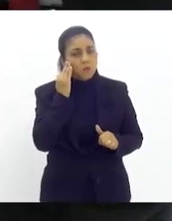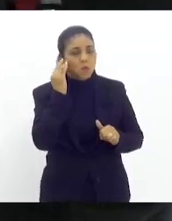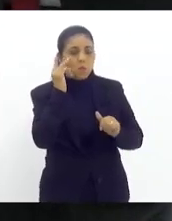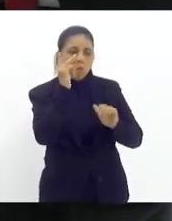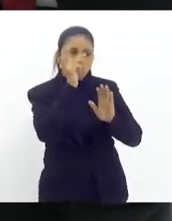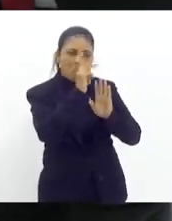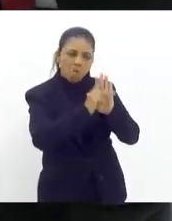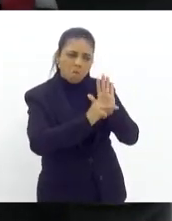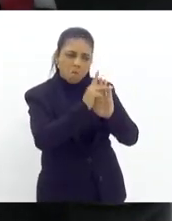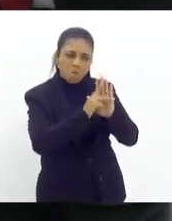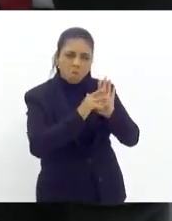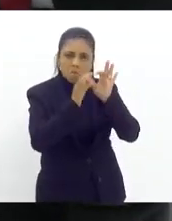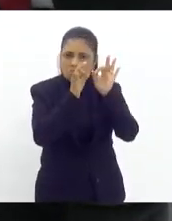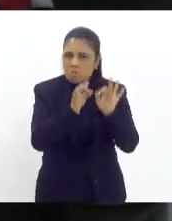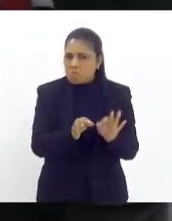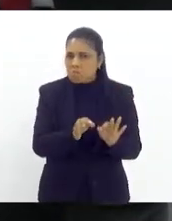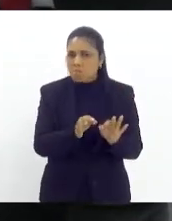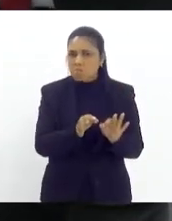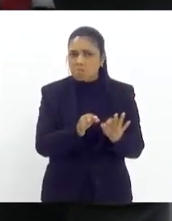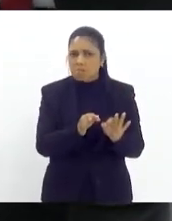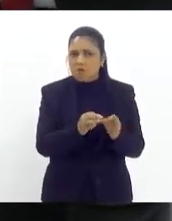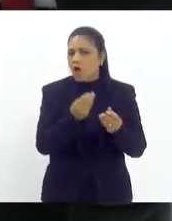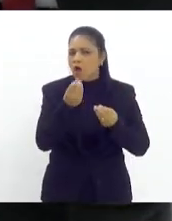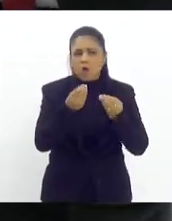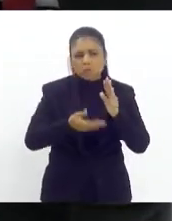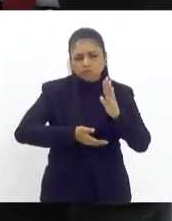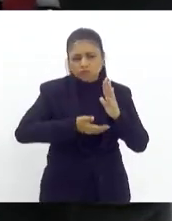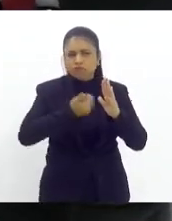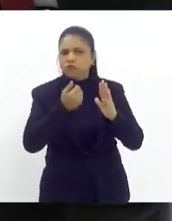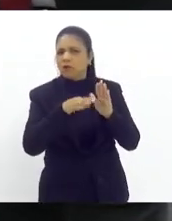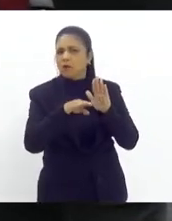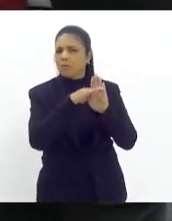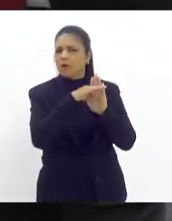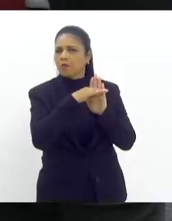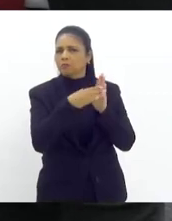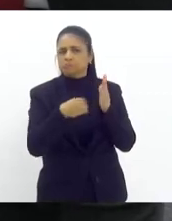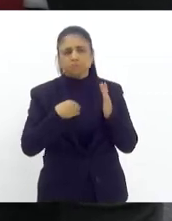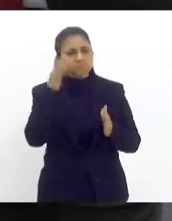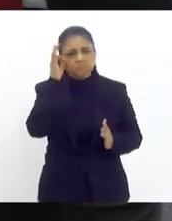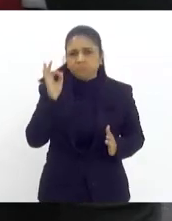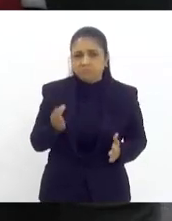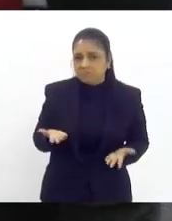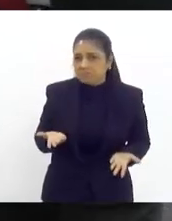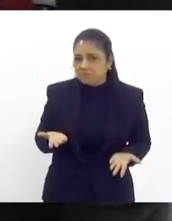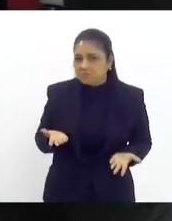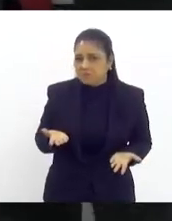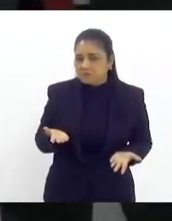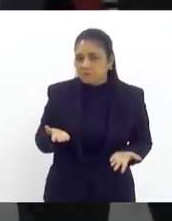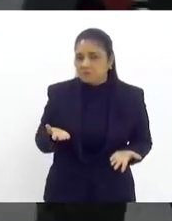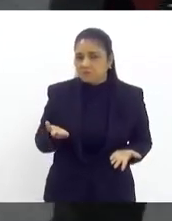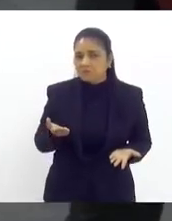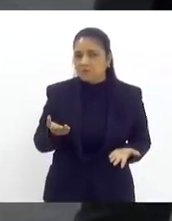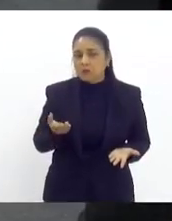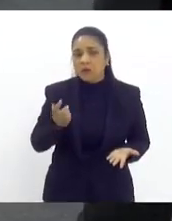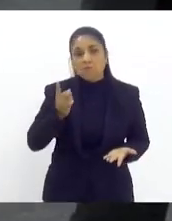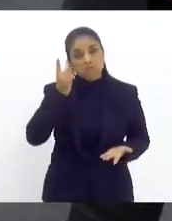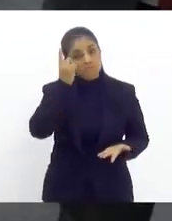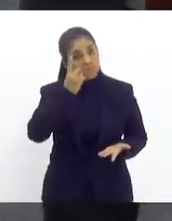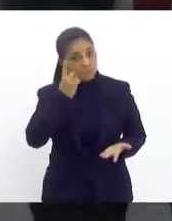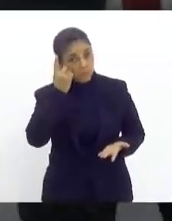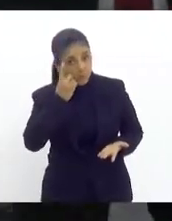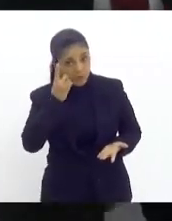aí eu não tô entendendo porque que vai retirar de pauta A não ser que o deputado Chico